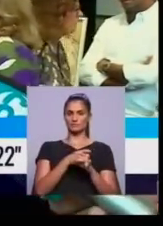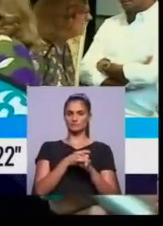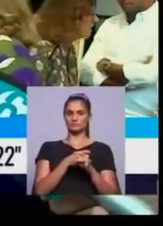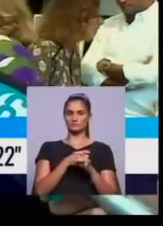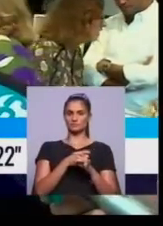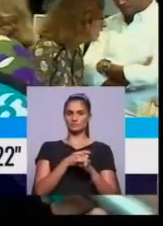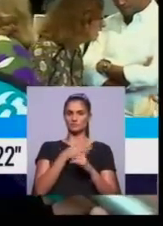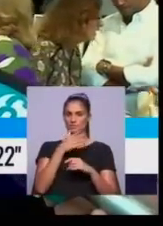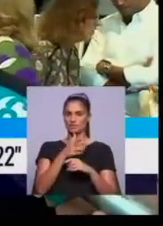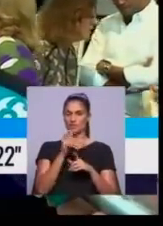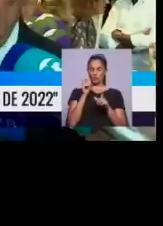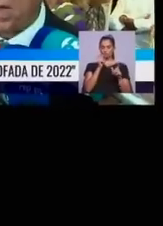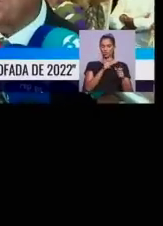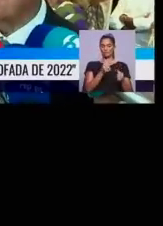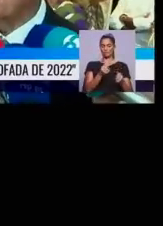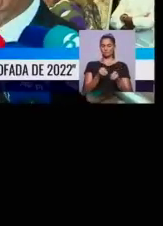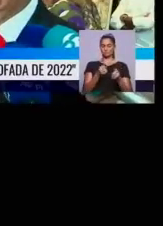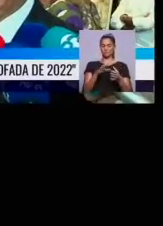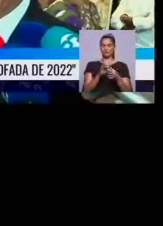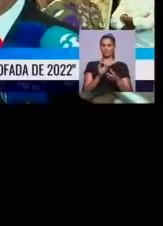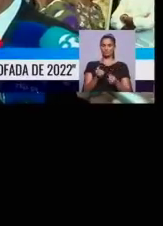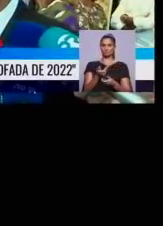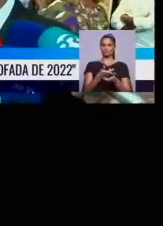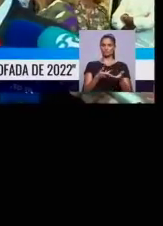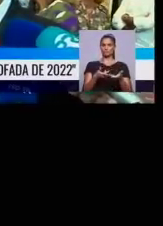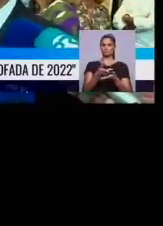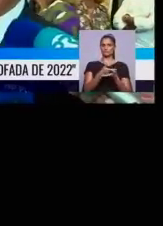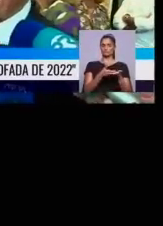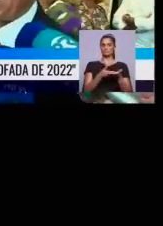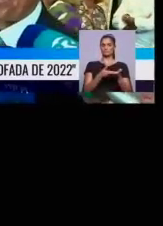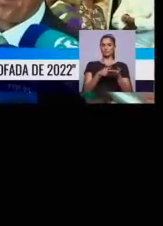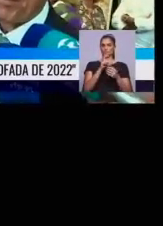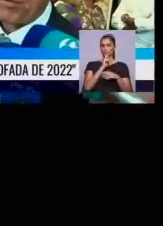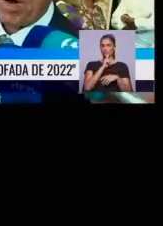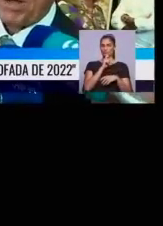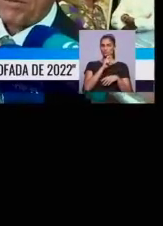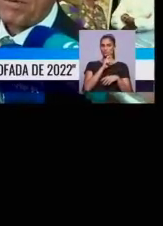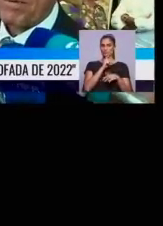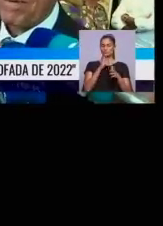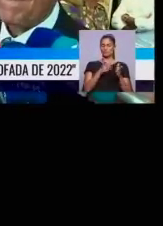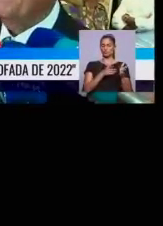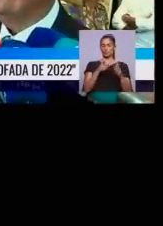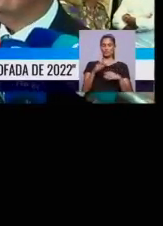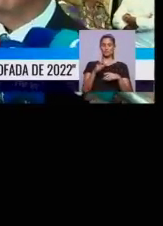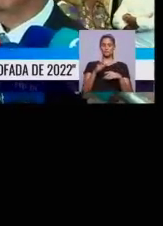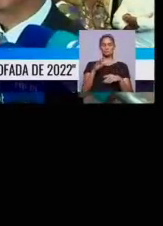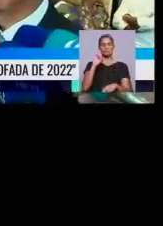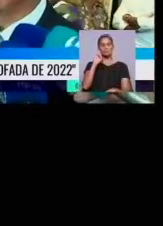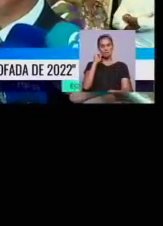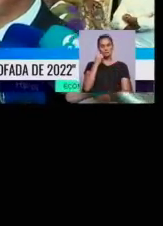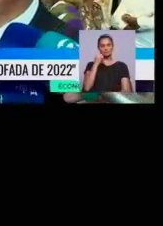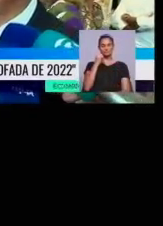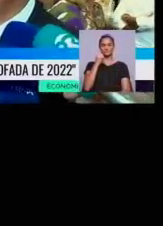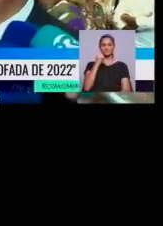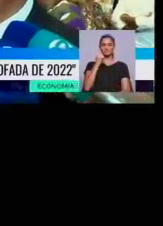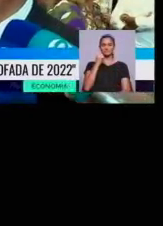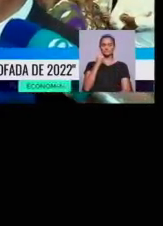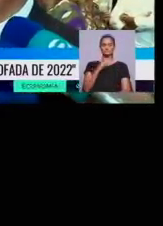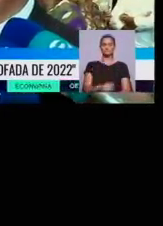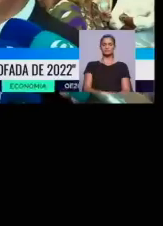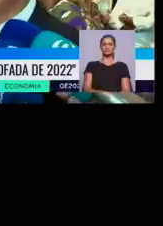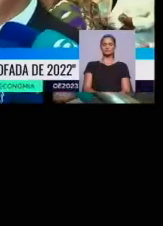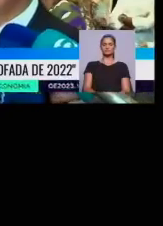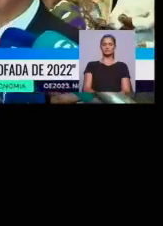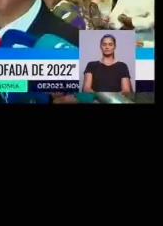dizer fomos controlados em termos financeiros pode ser atacado para o outro lado que ia dizer